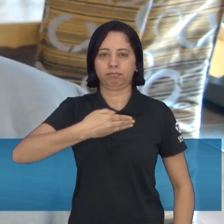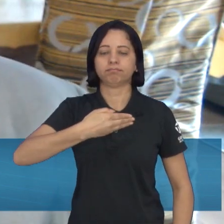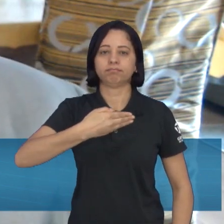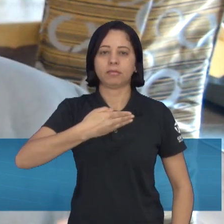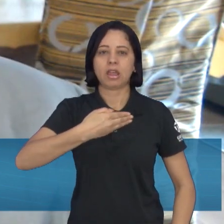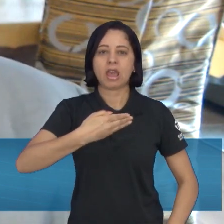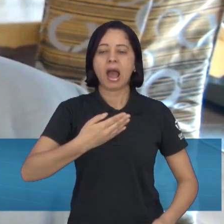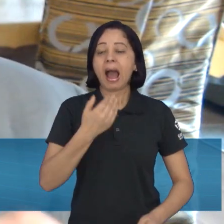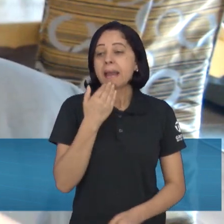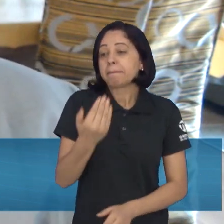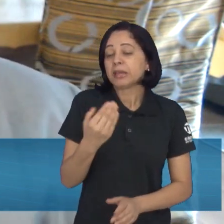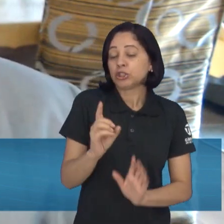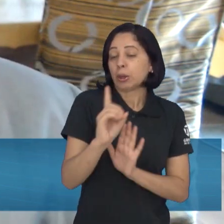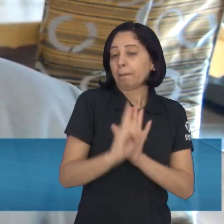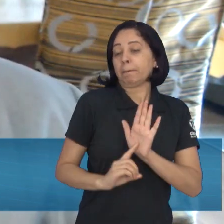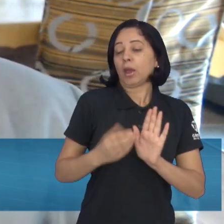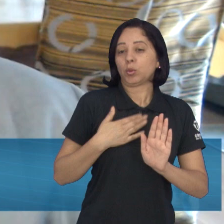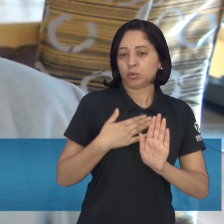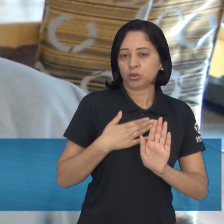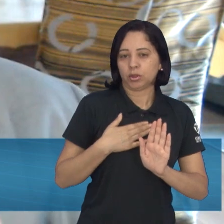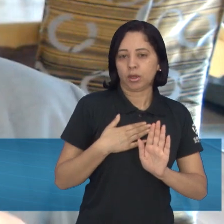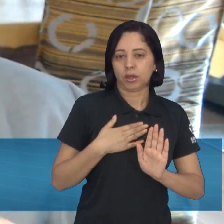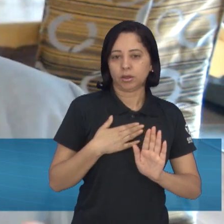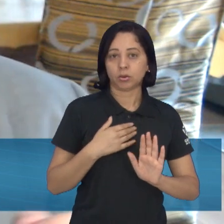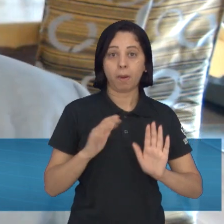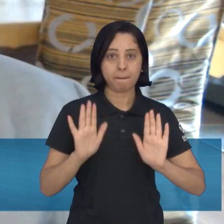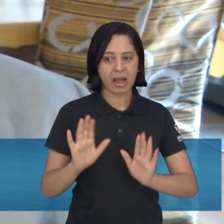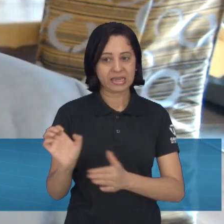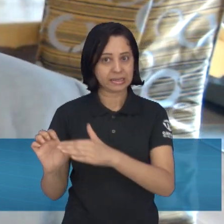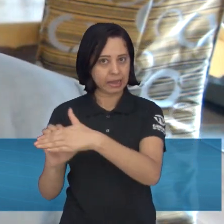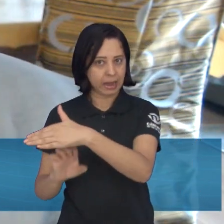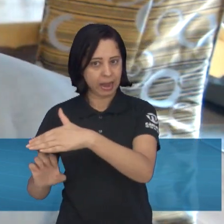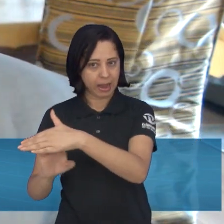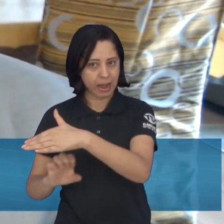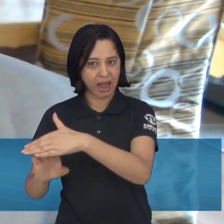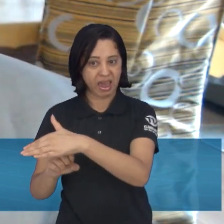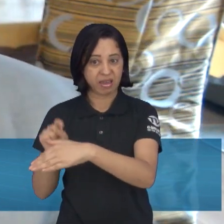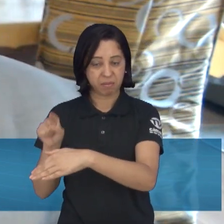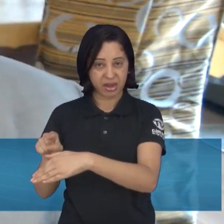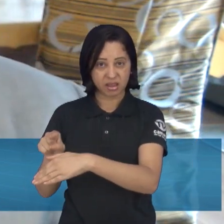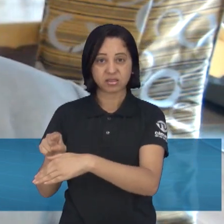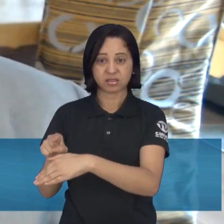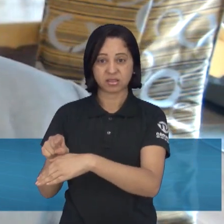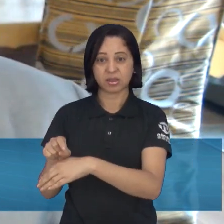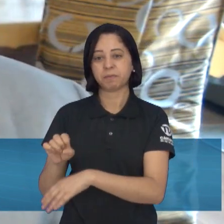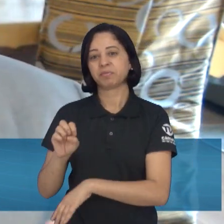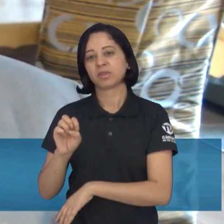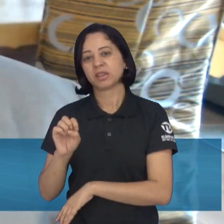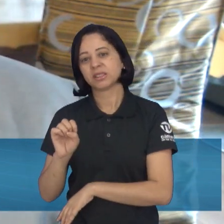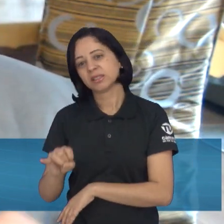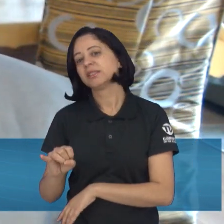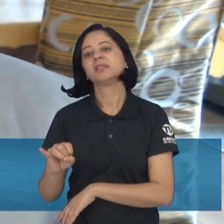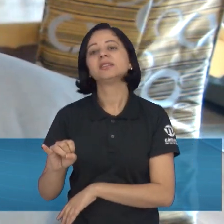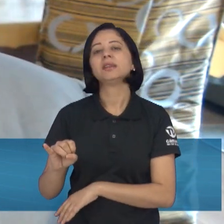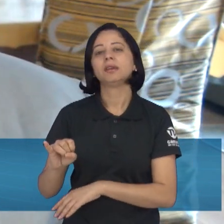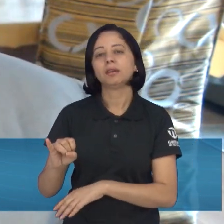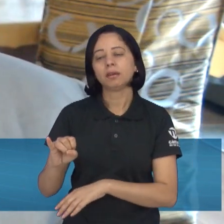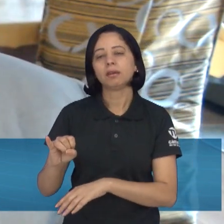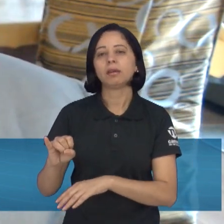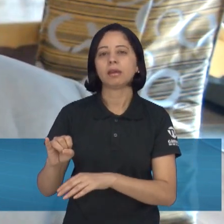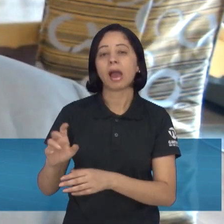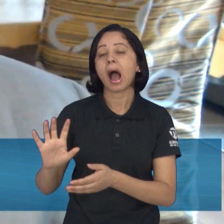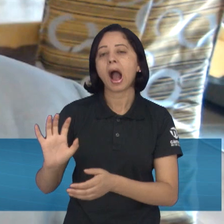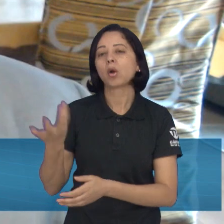seu direito seja exercido. Uhum. Agora, uma empresa se presume, né, que ela tem